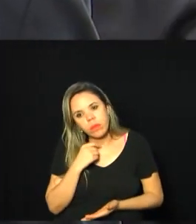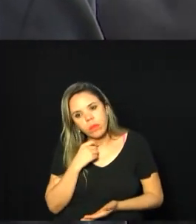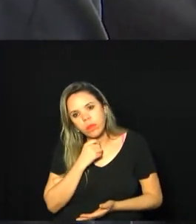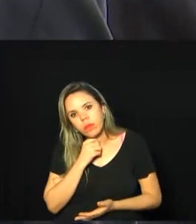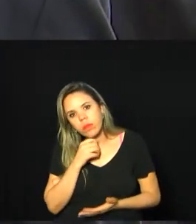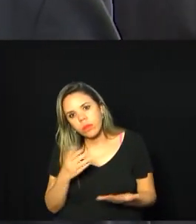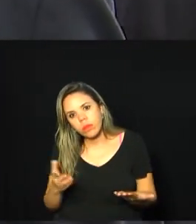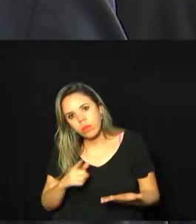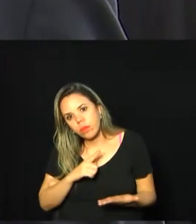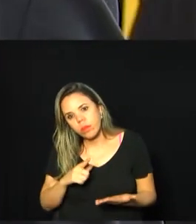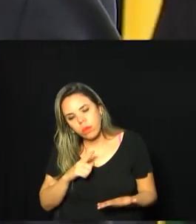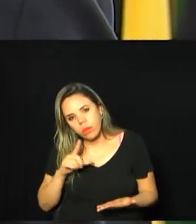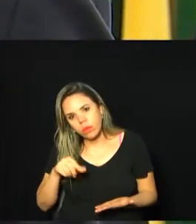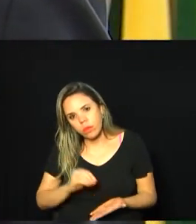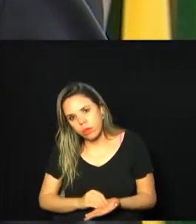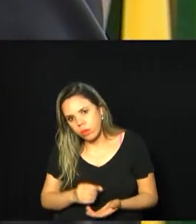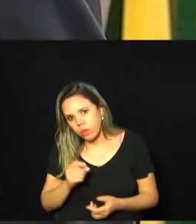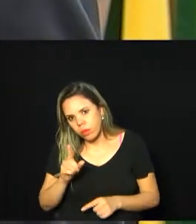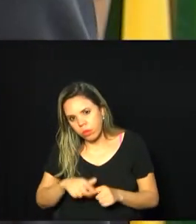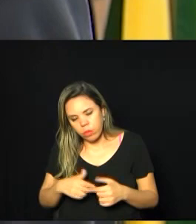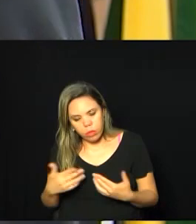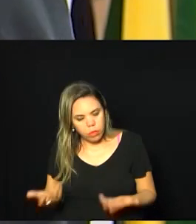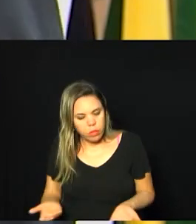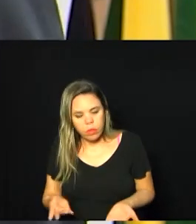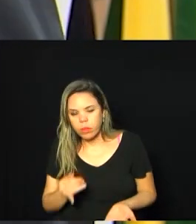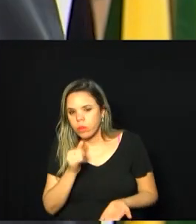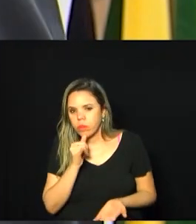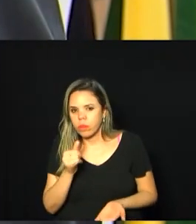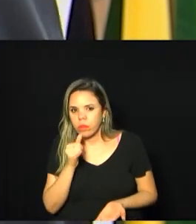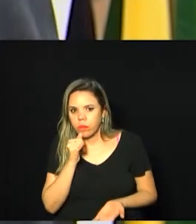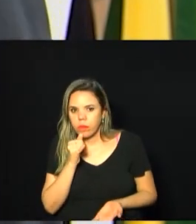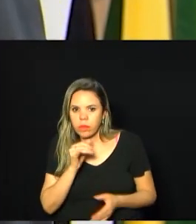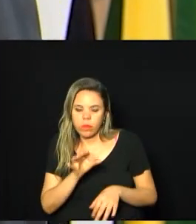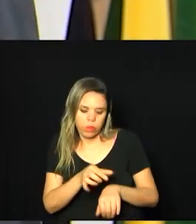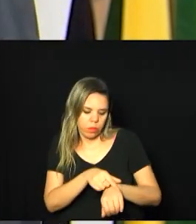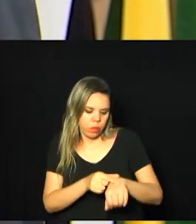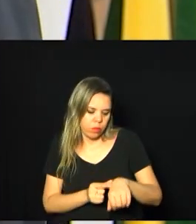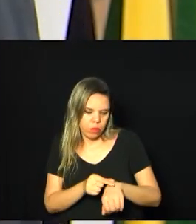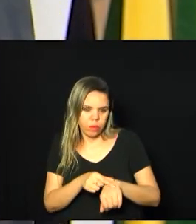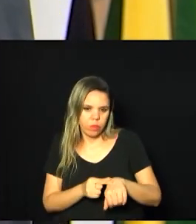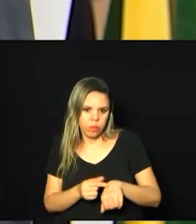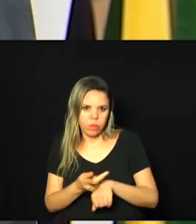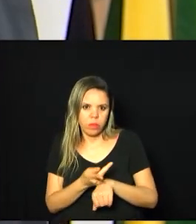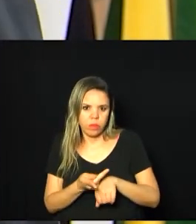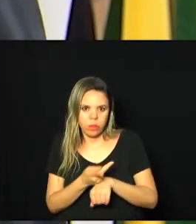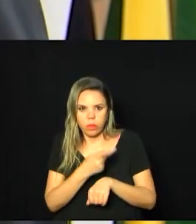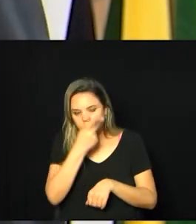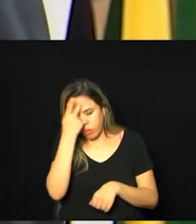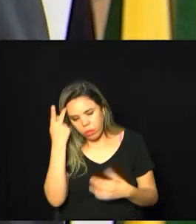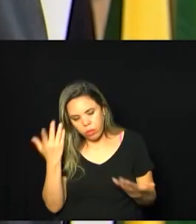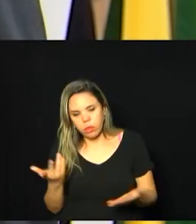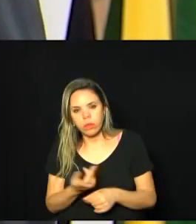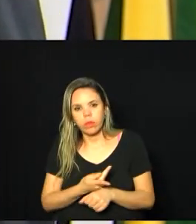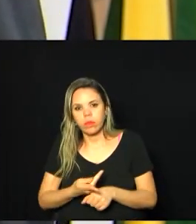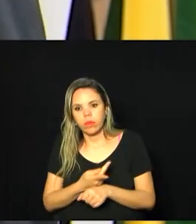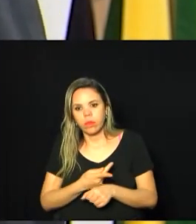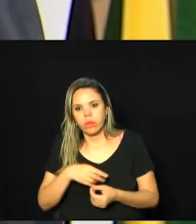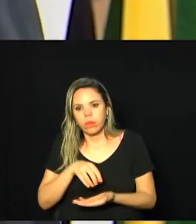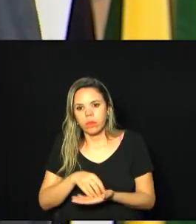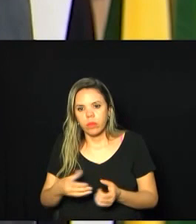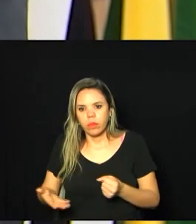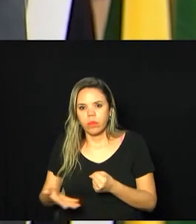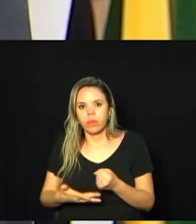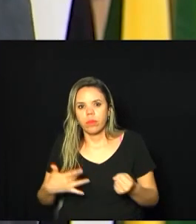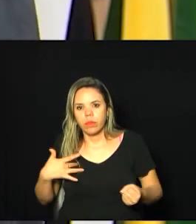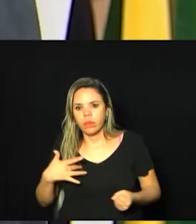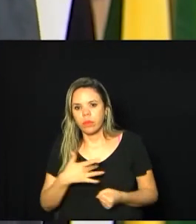agora nós temos a novidade que é a falta de alguns insumos, por exemplo, esparadrapo. Eu fui procurado por alguns populares que procuraram nas unidades básicas